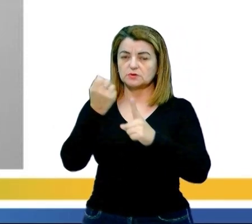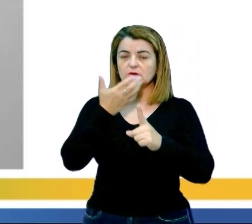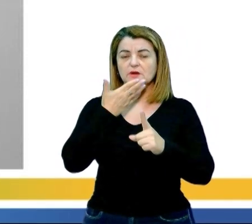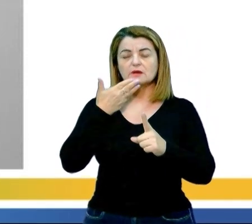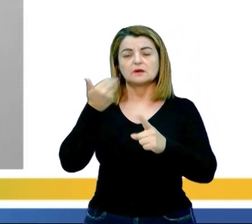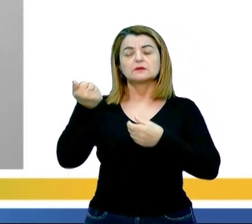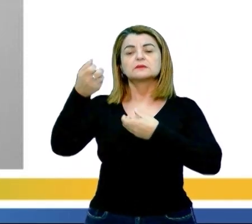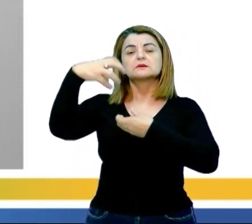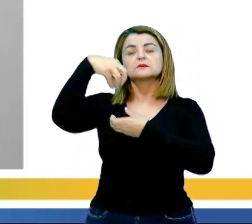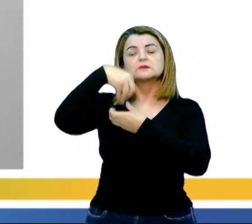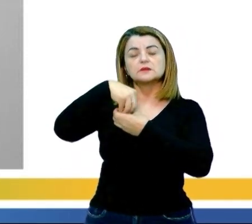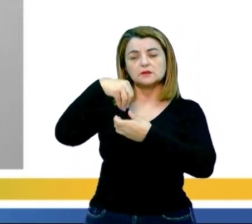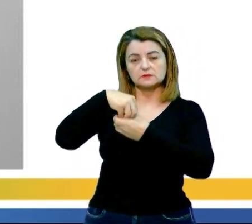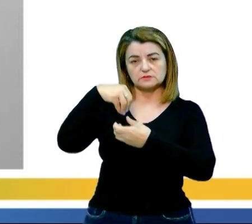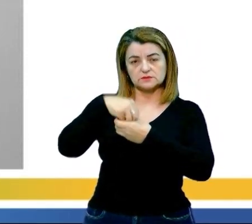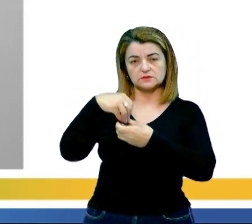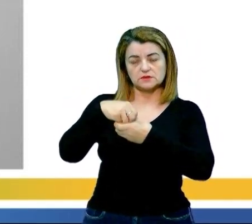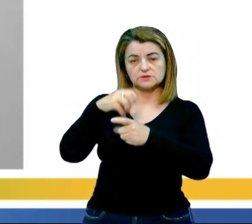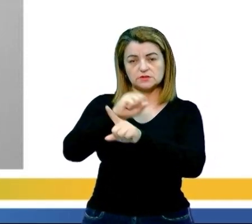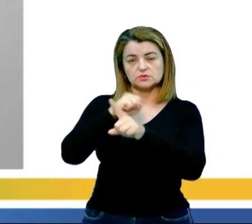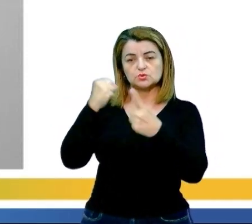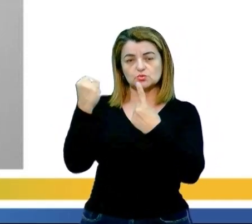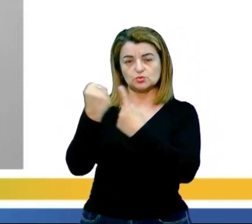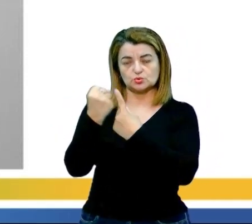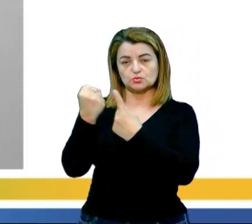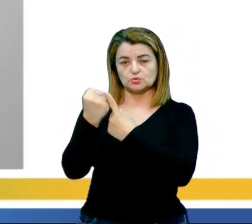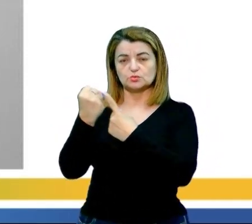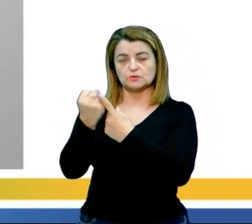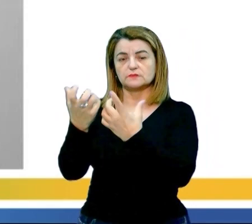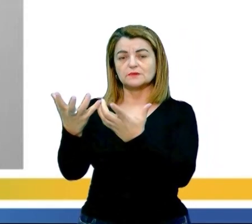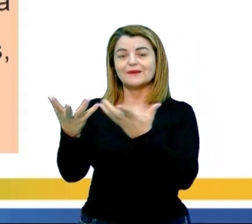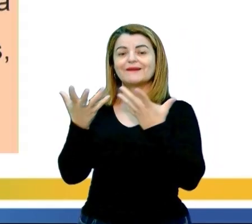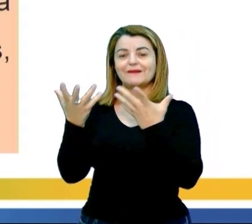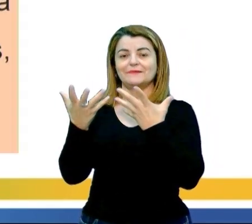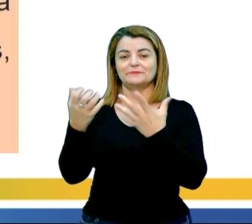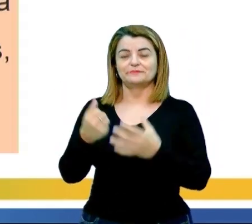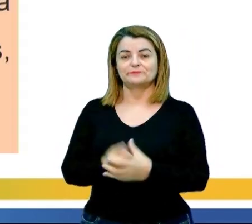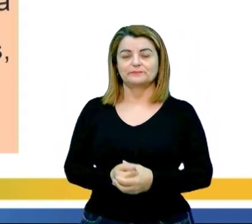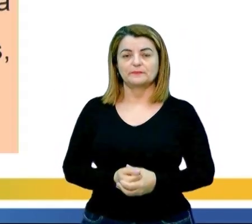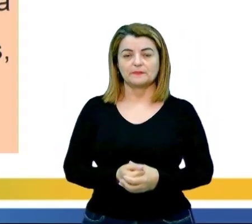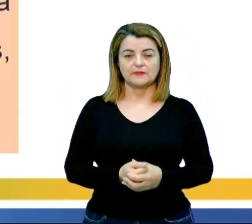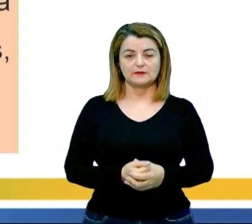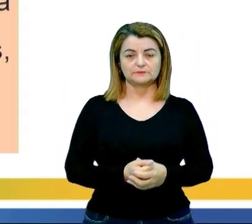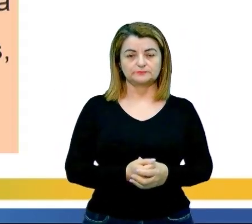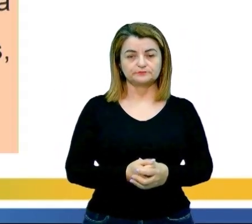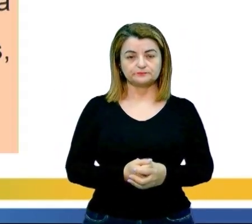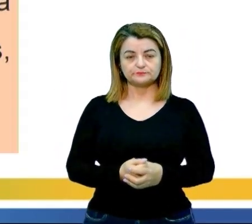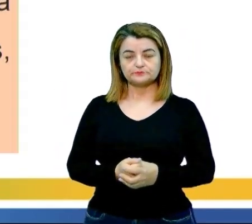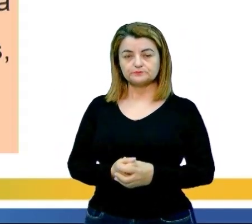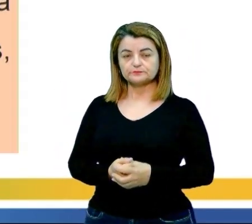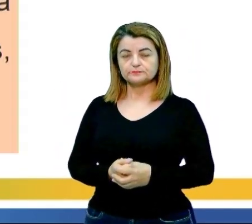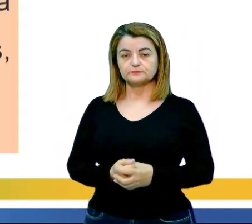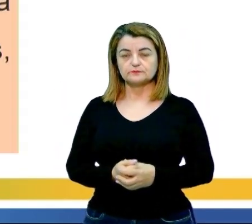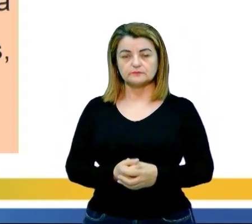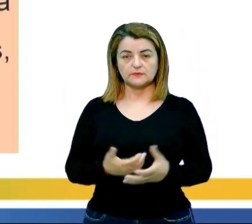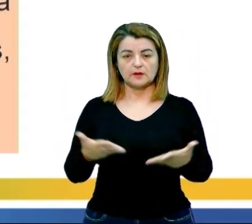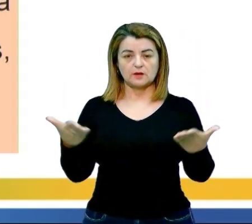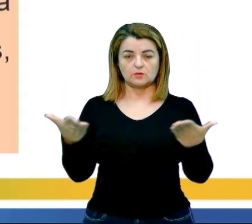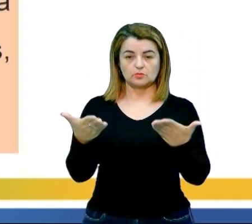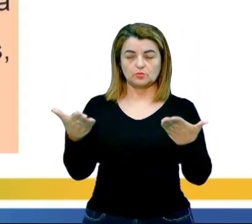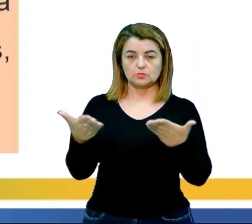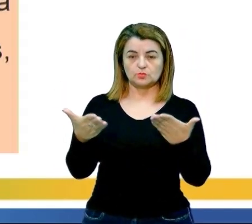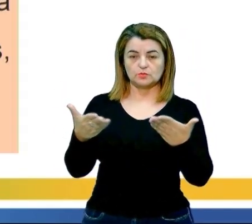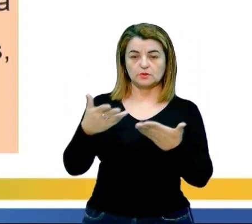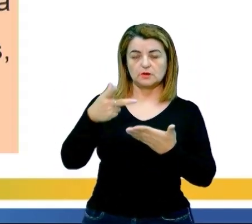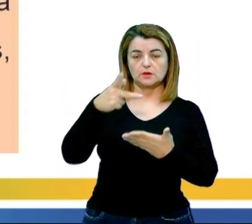melhor dentro daquilo que esta sociedade está esperando de nós. Bom, agora nós vamos falar